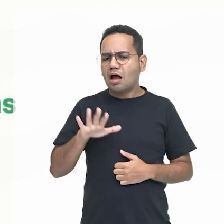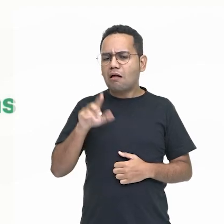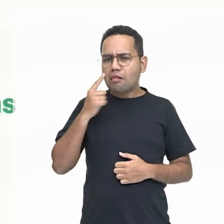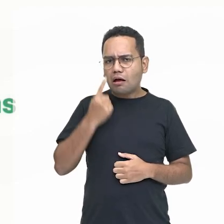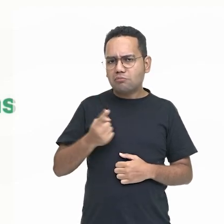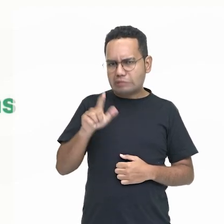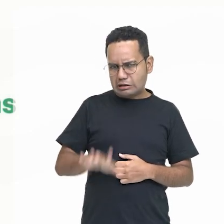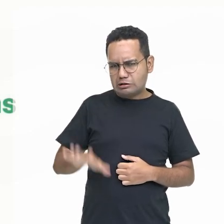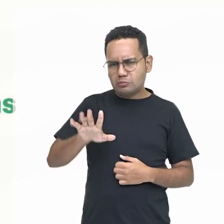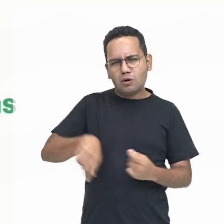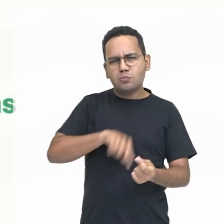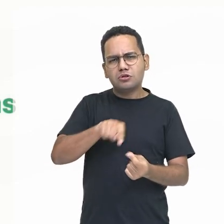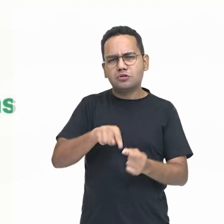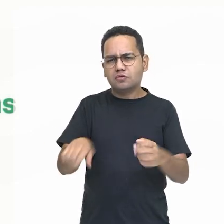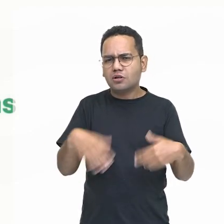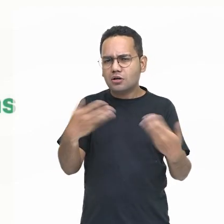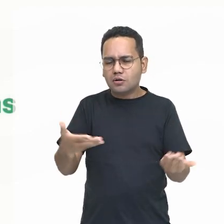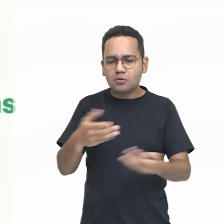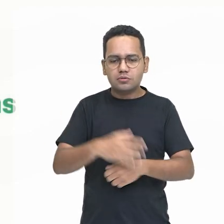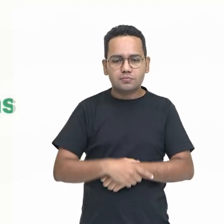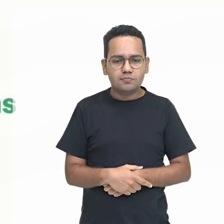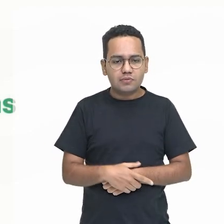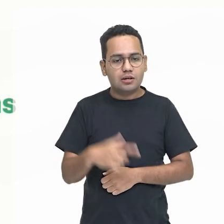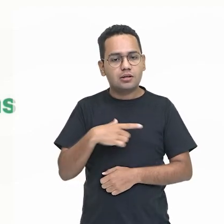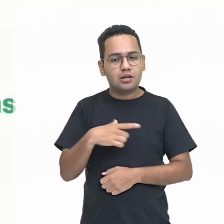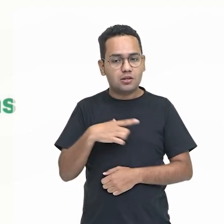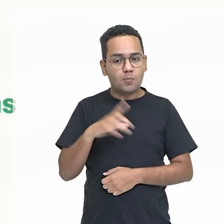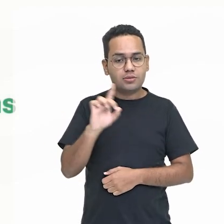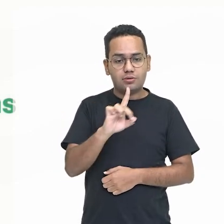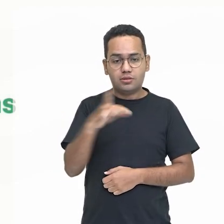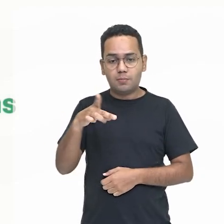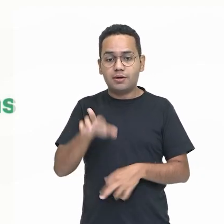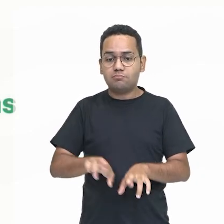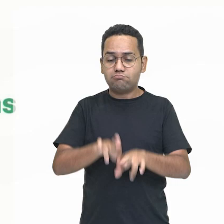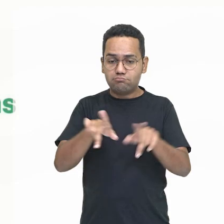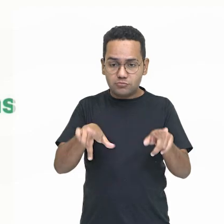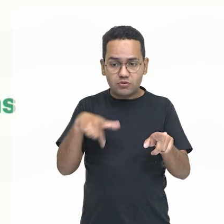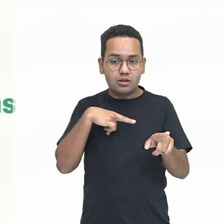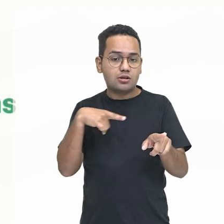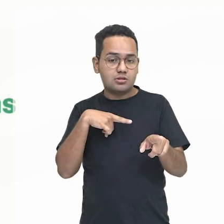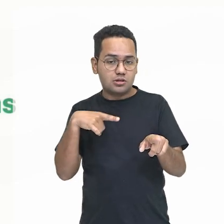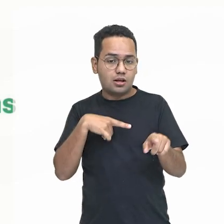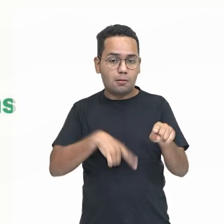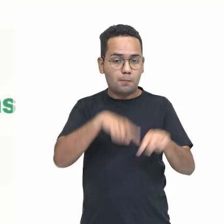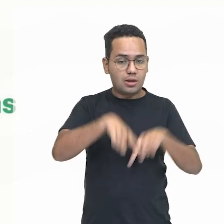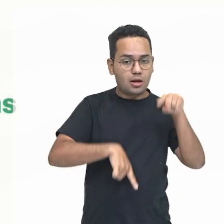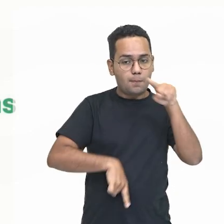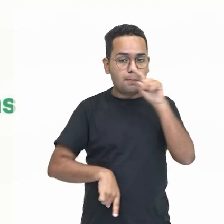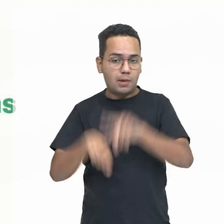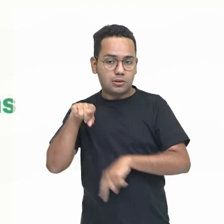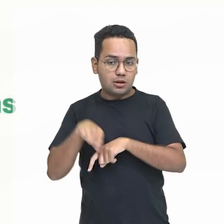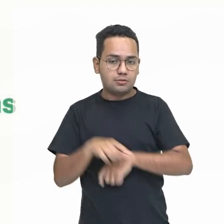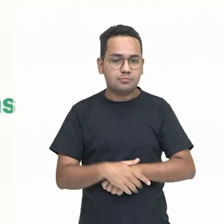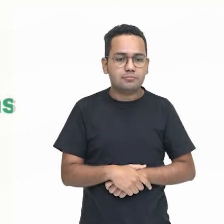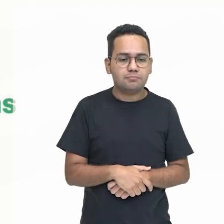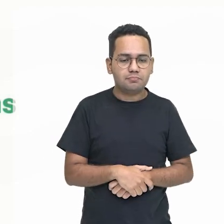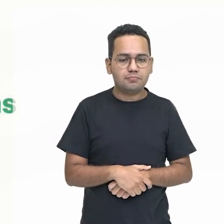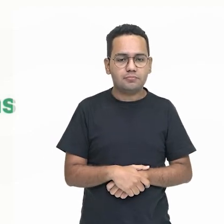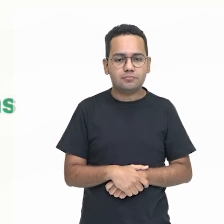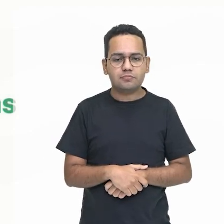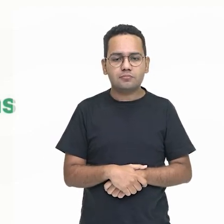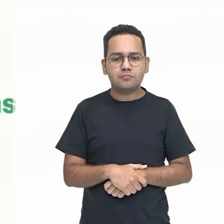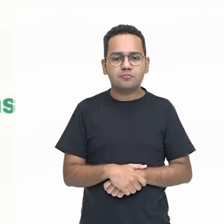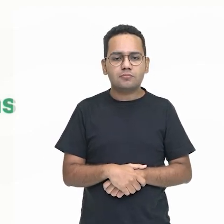é provocar uma diferença de potencial entre os terminais dos circuitos elétricos, de modo